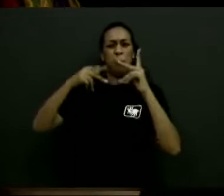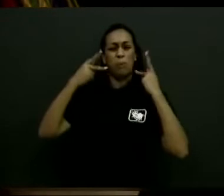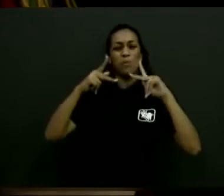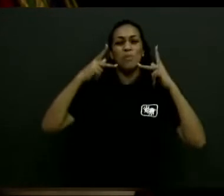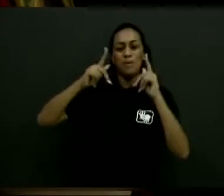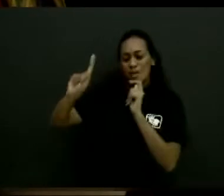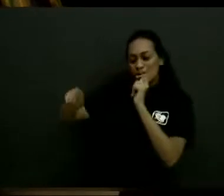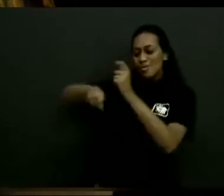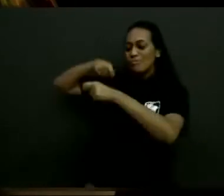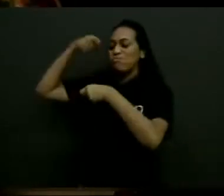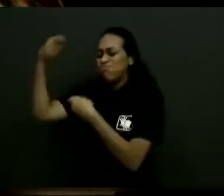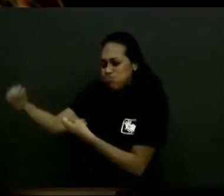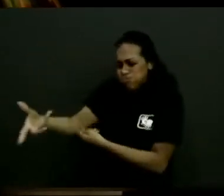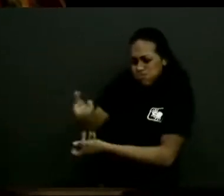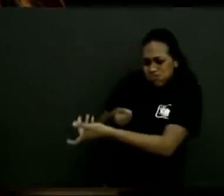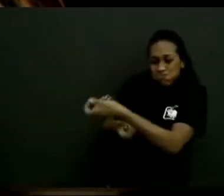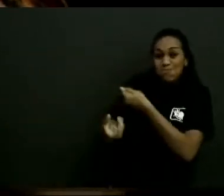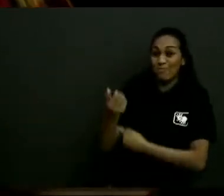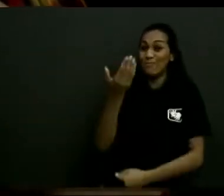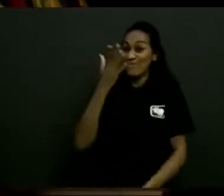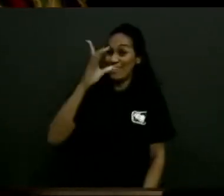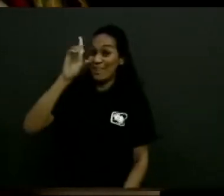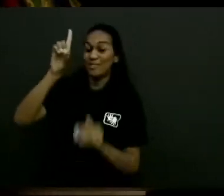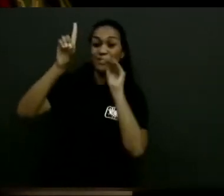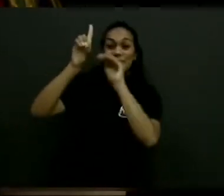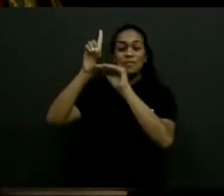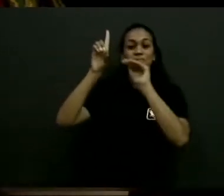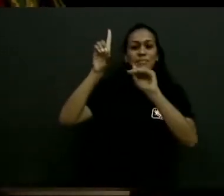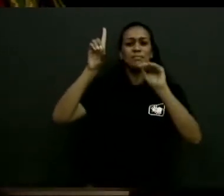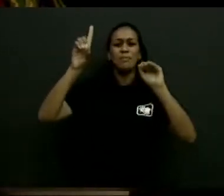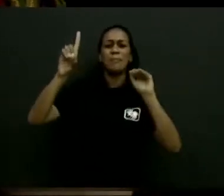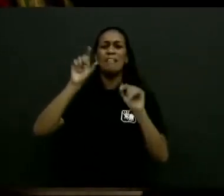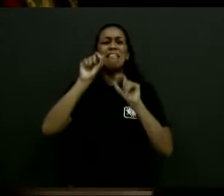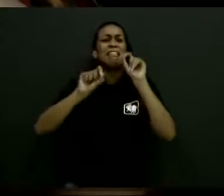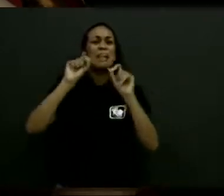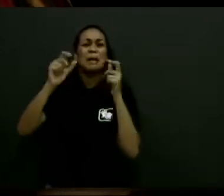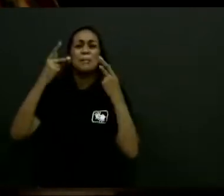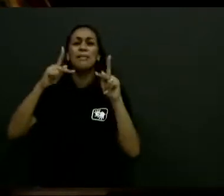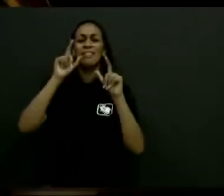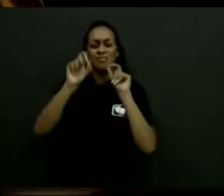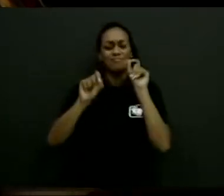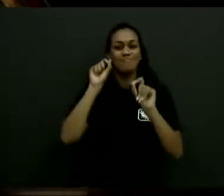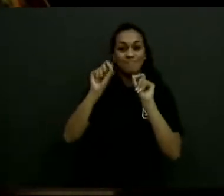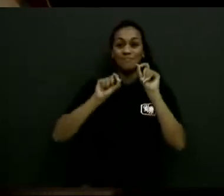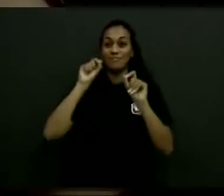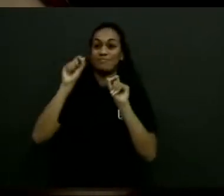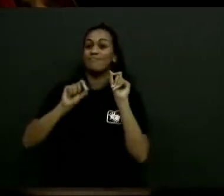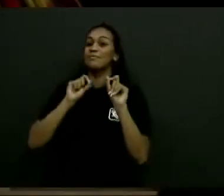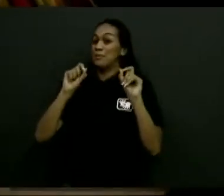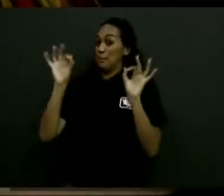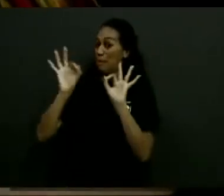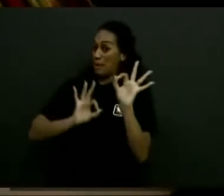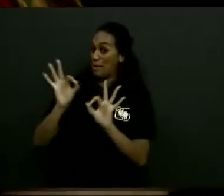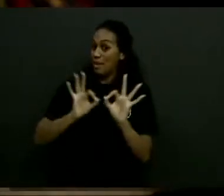vos farei pescadores. Vinde a mim, que irão em